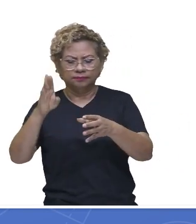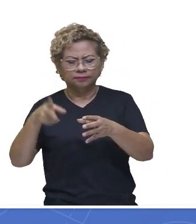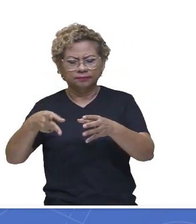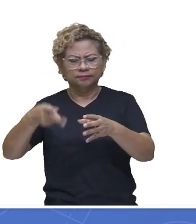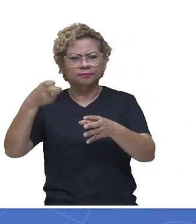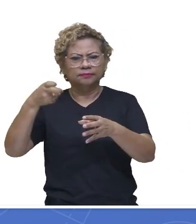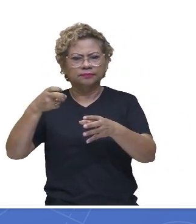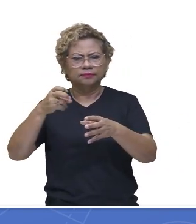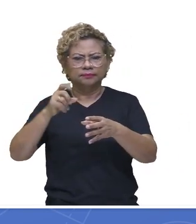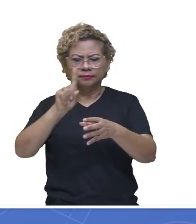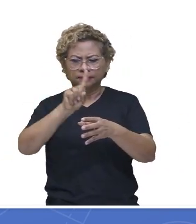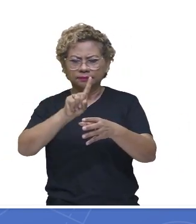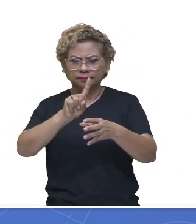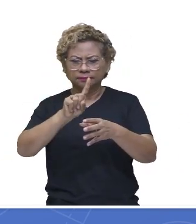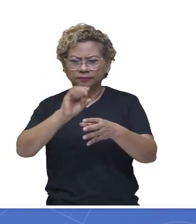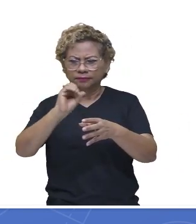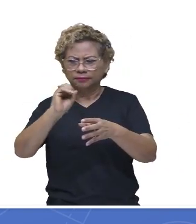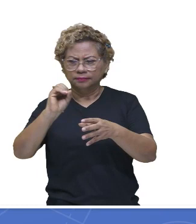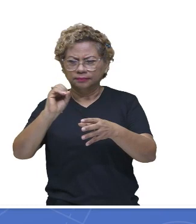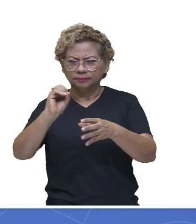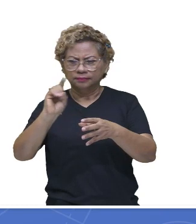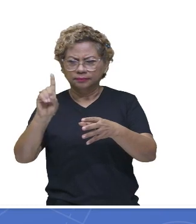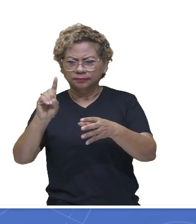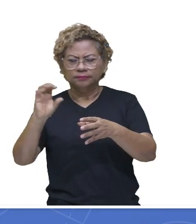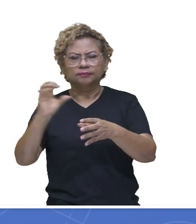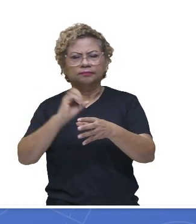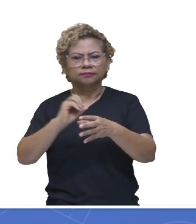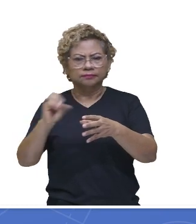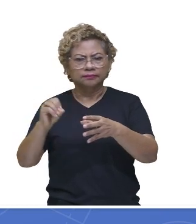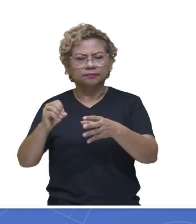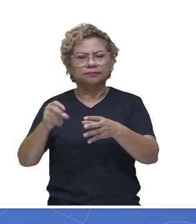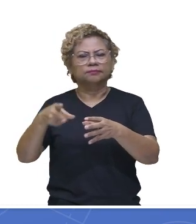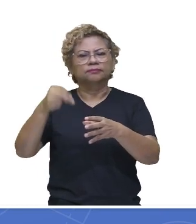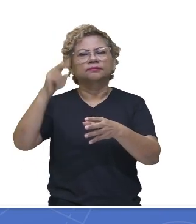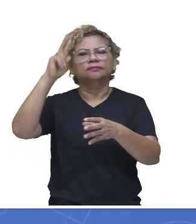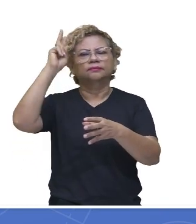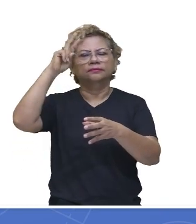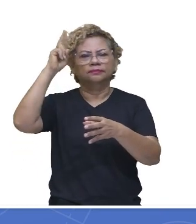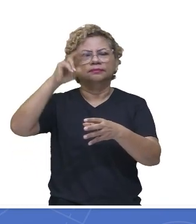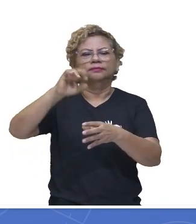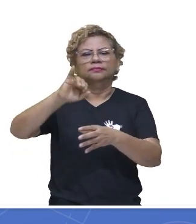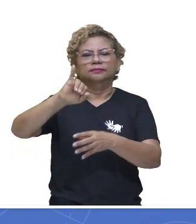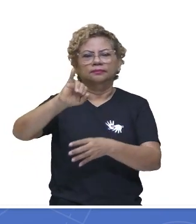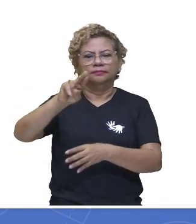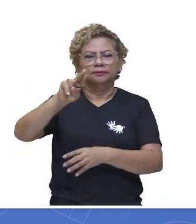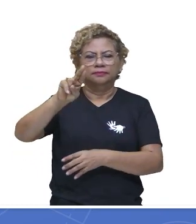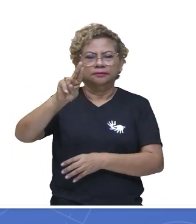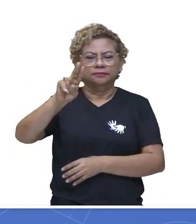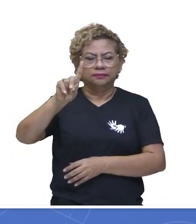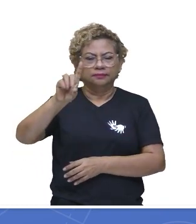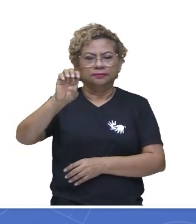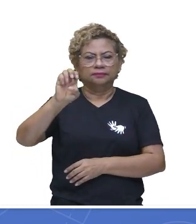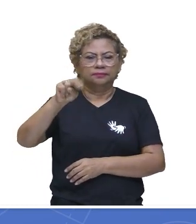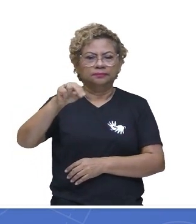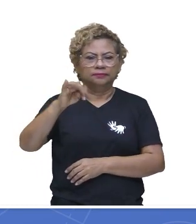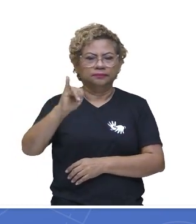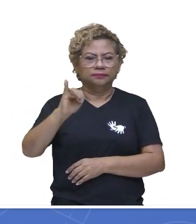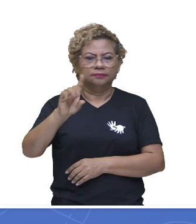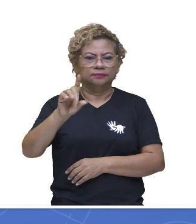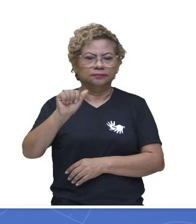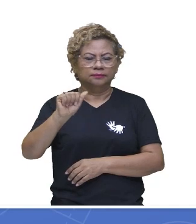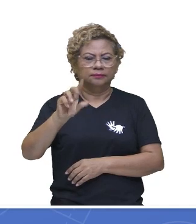própria matriz. Olha só que interessante. Veja, eu tenho a matriz A, né, com os seus elementos aqui direitinho. Fiz